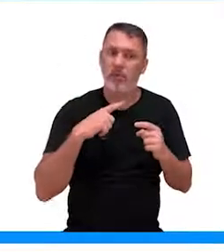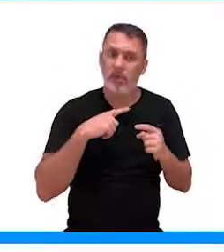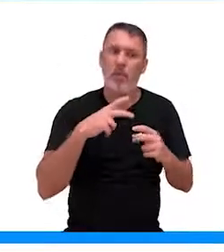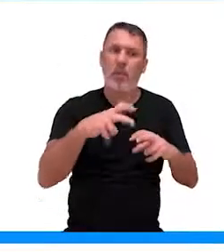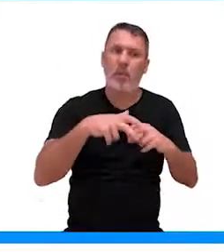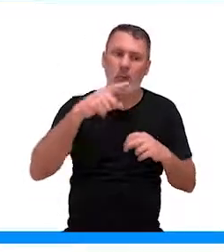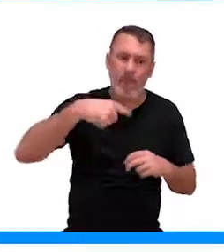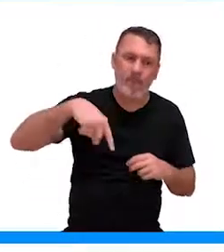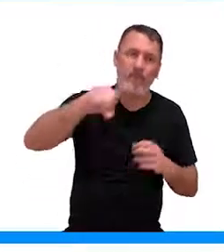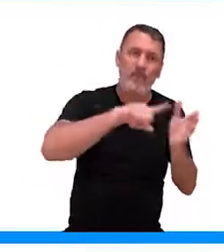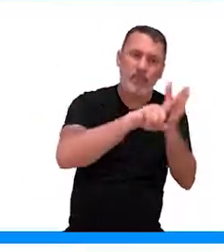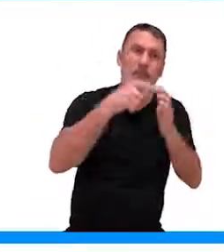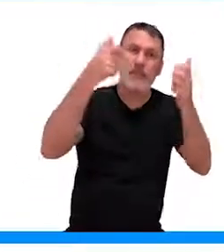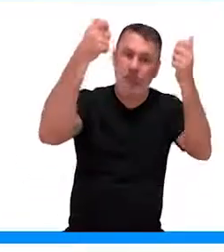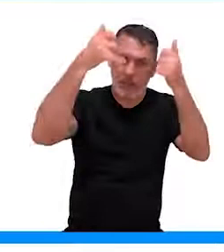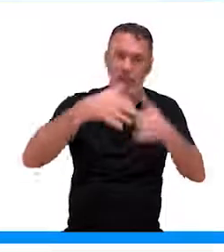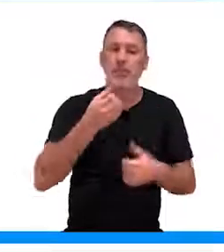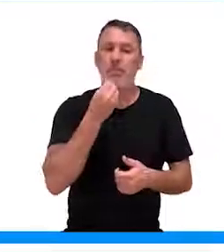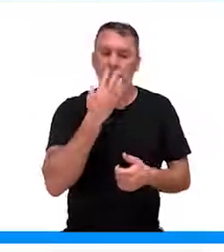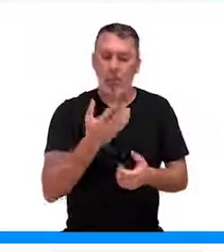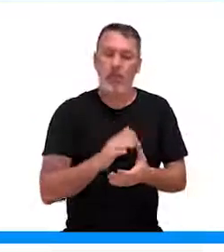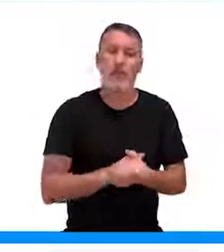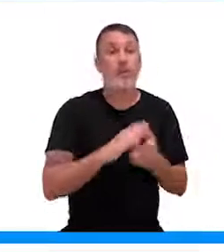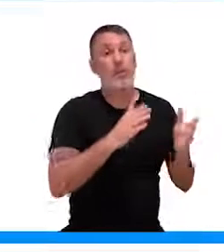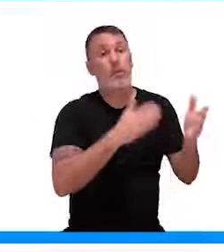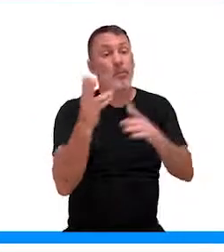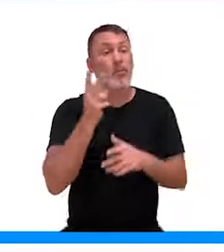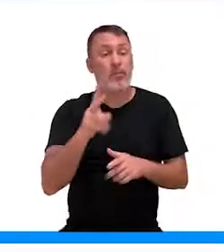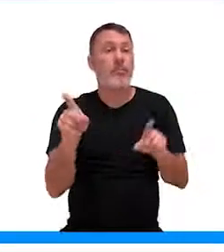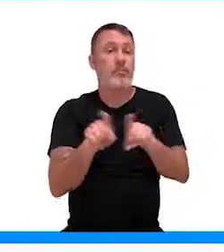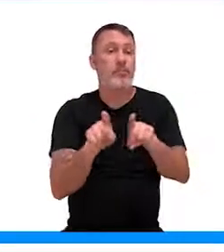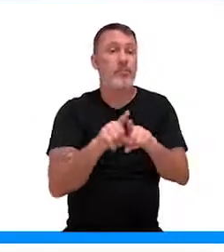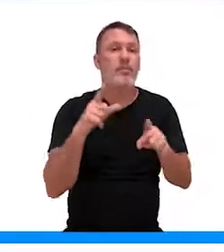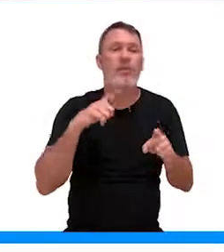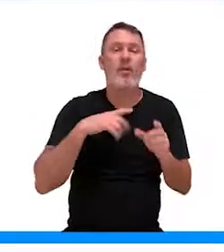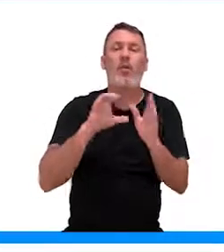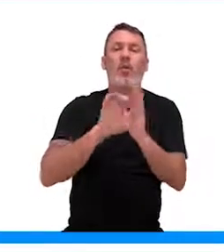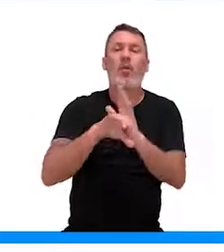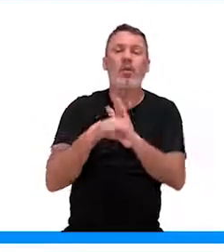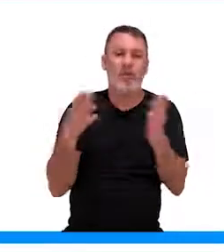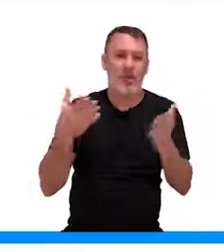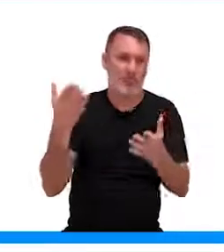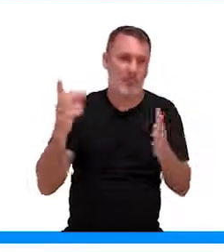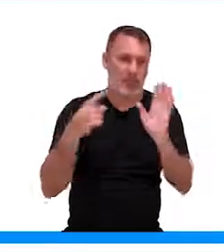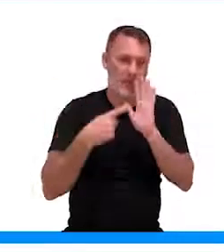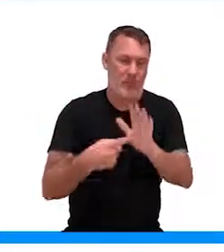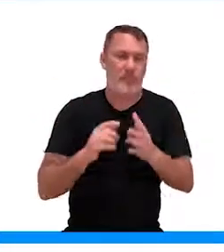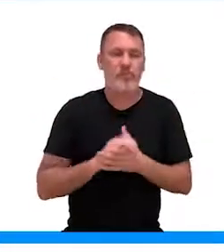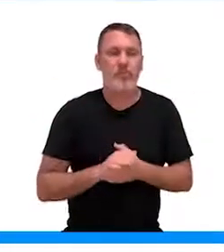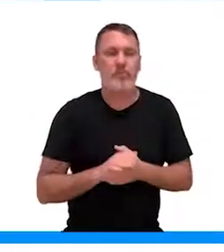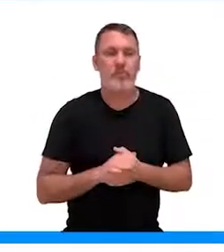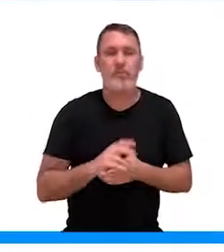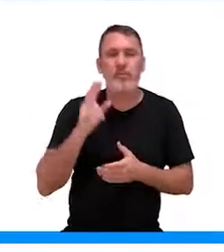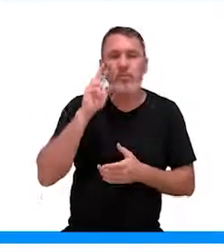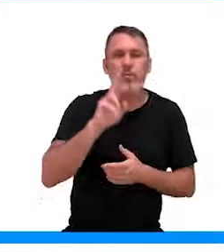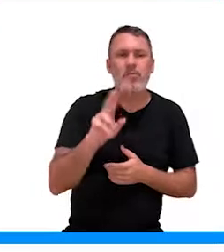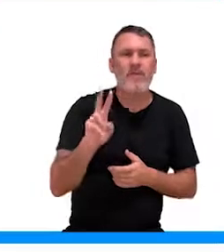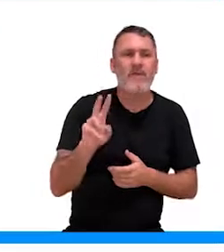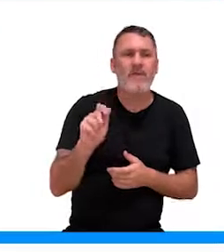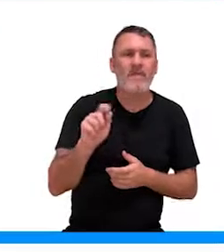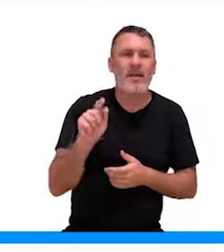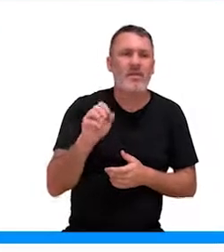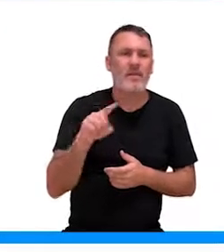pena nós esclarecermos. Ainda assim, continuando nessa parte essencial de conceitos, nós vemos aqui a vazão,